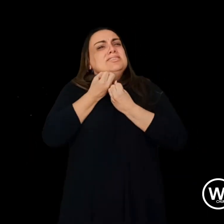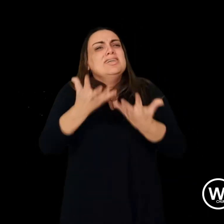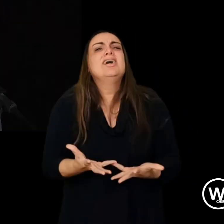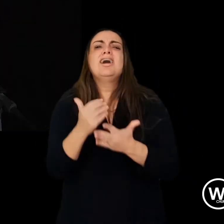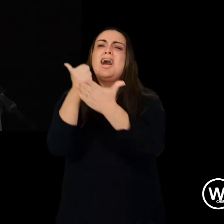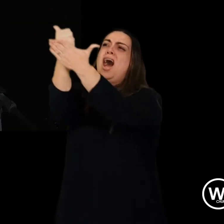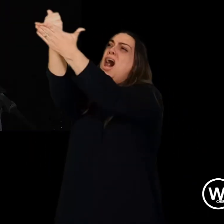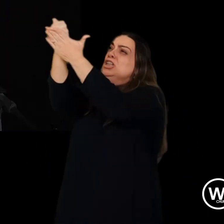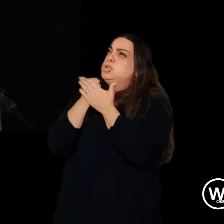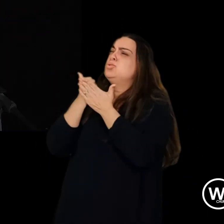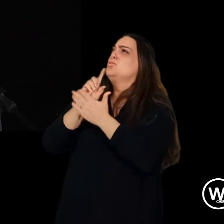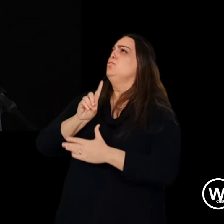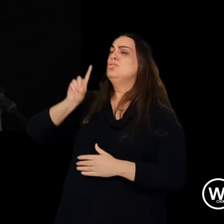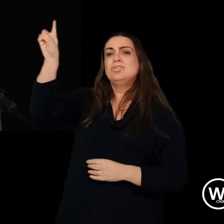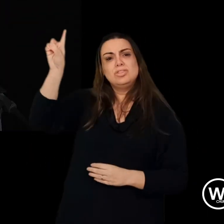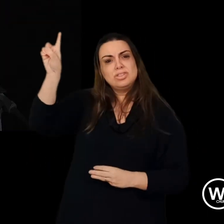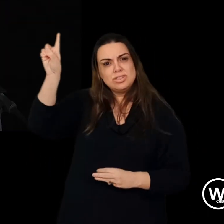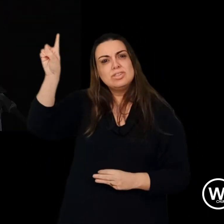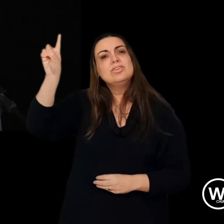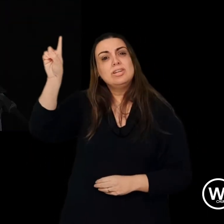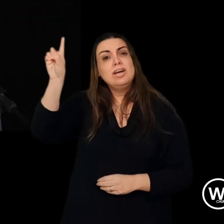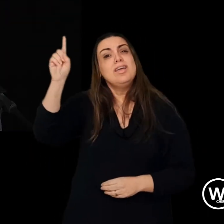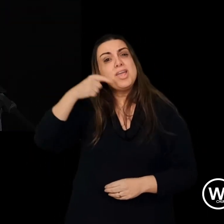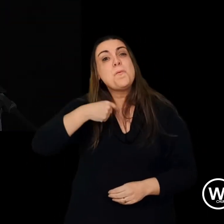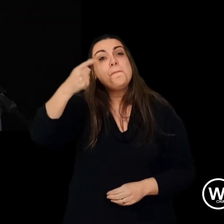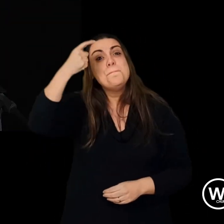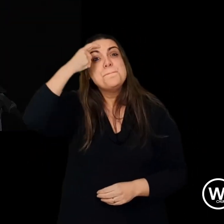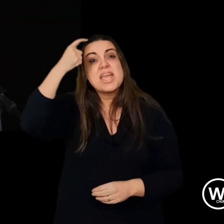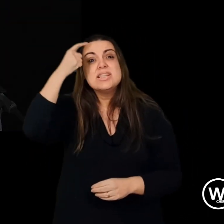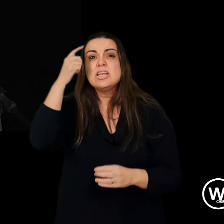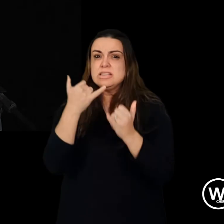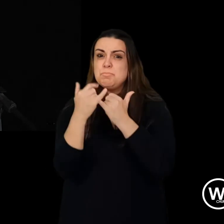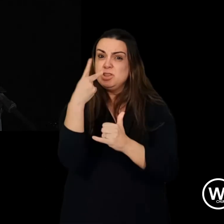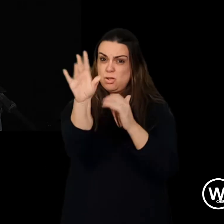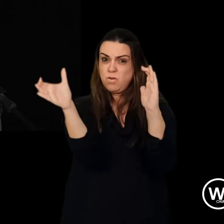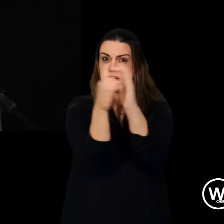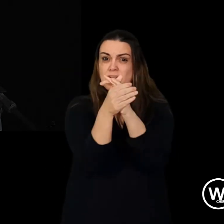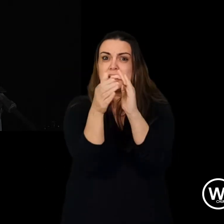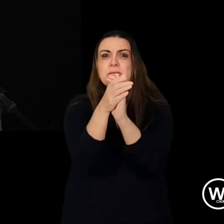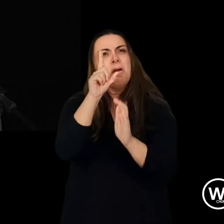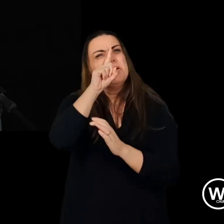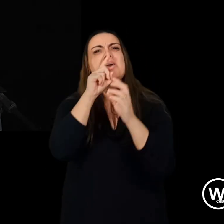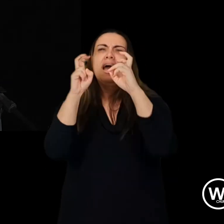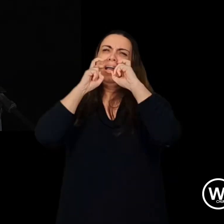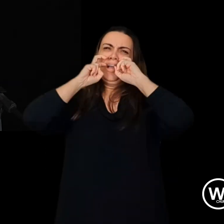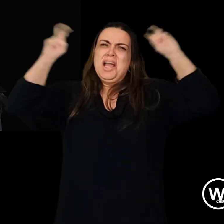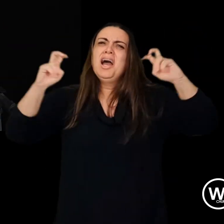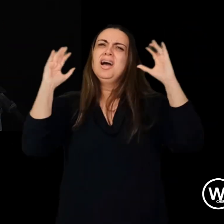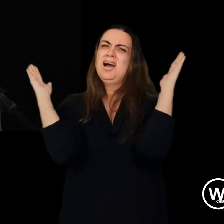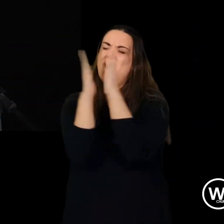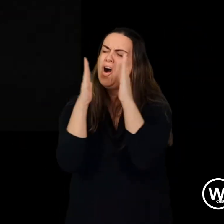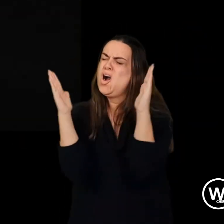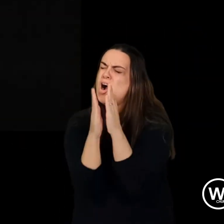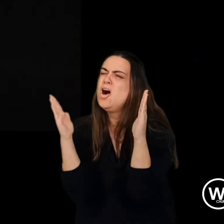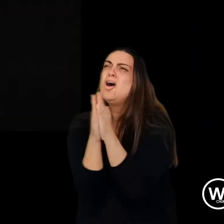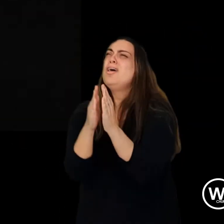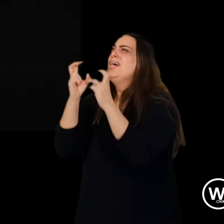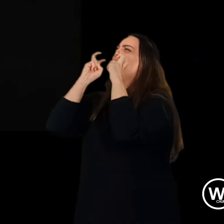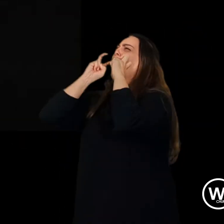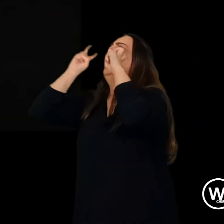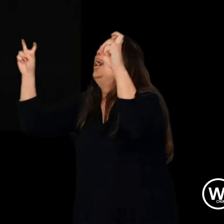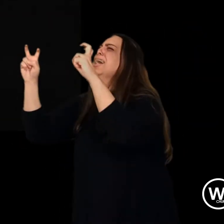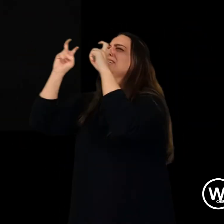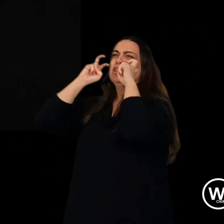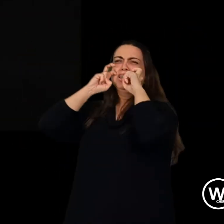ajuda. E eu fico pensando a respeito disso: teu casamento está em perigo, clame por discernimento, grite